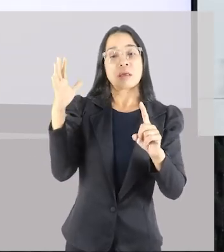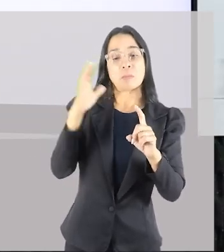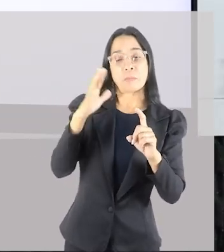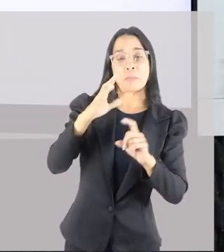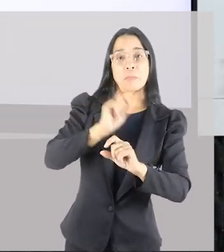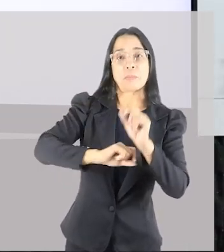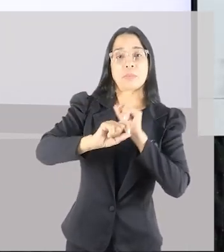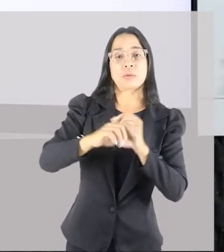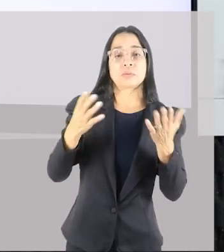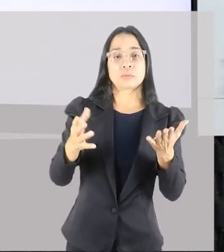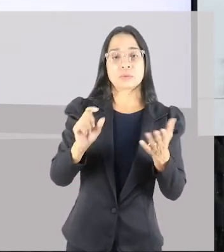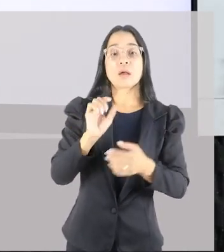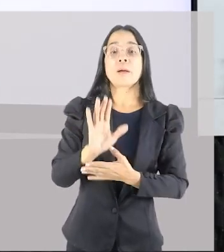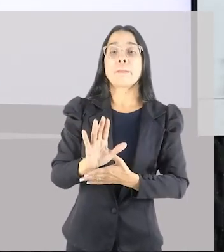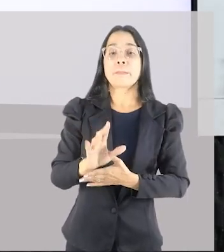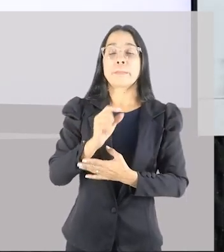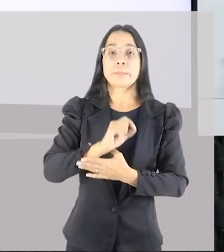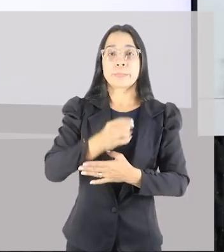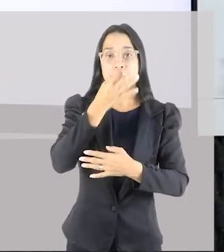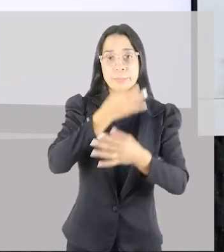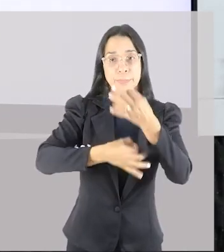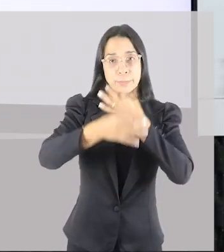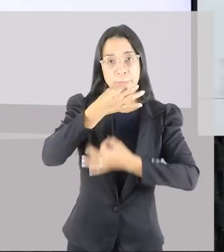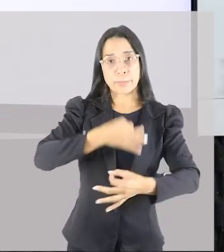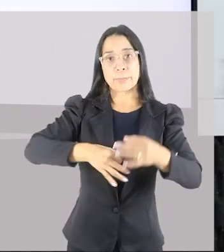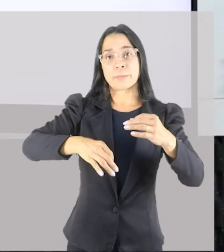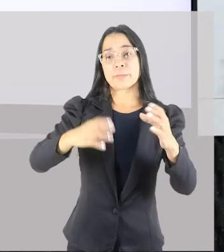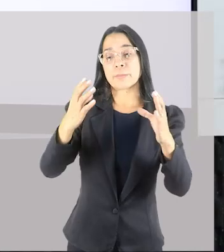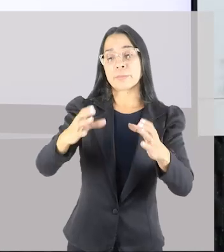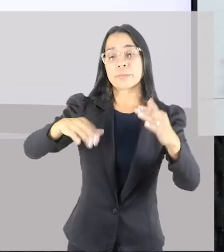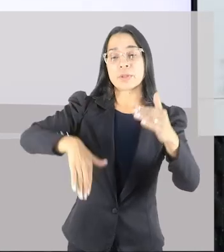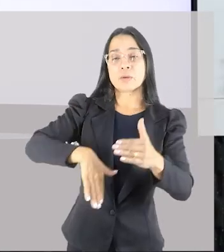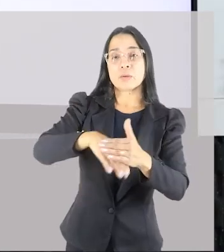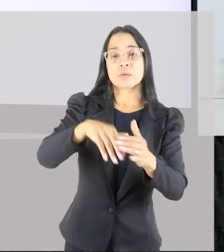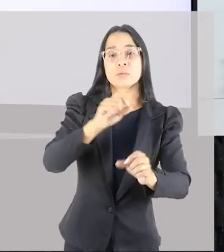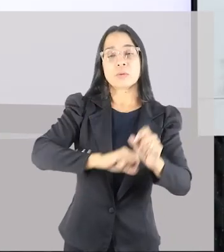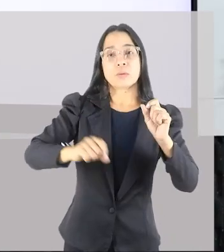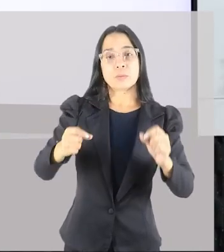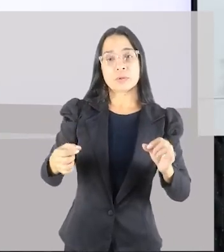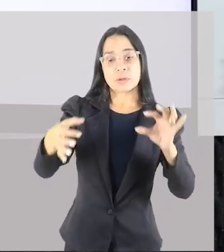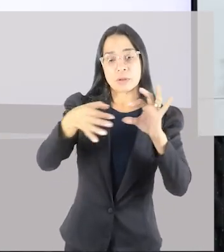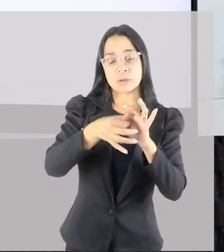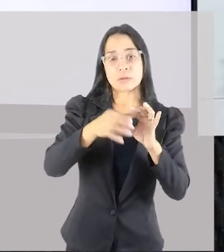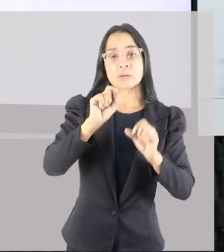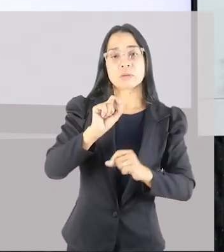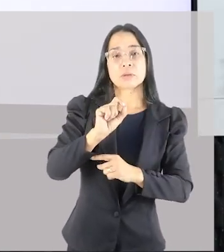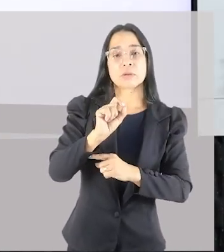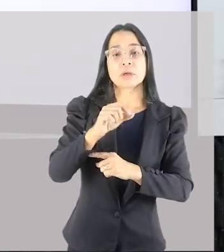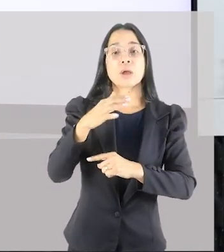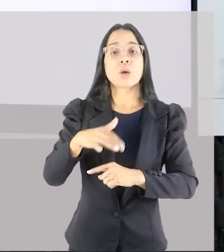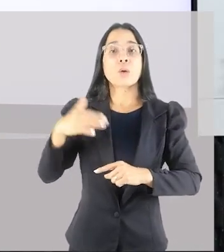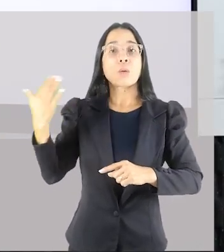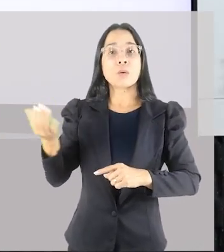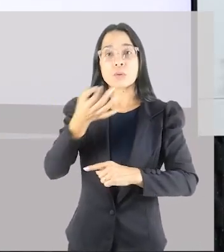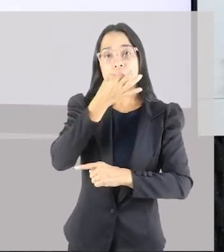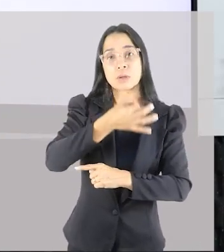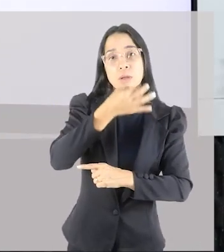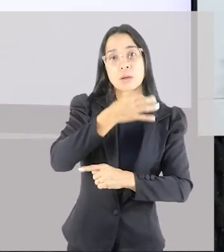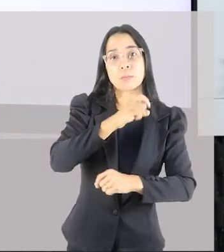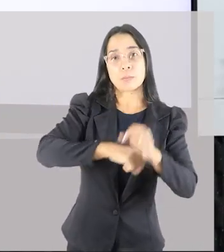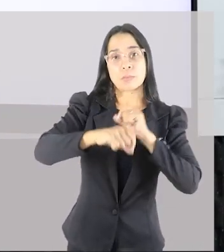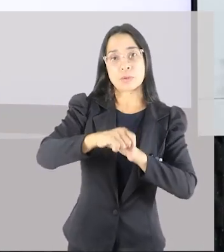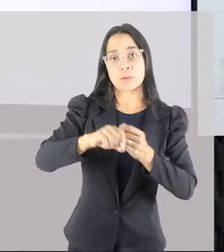dizer mas crítica ao futebol que pode ser associada aqui qual seria a crítica ao futebol que eu